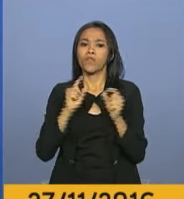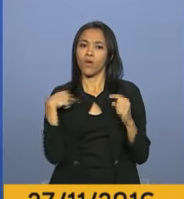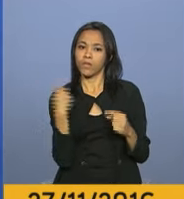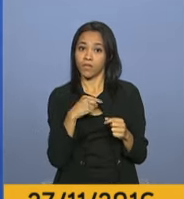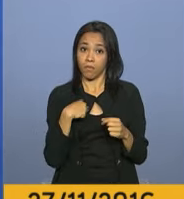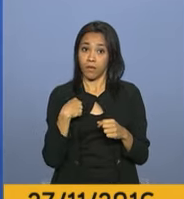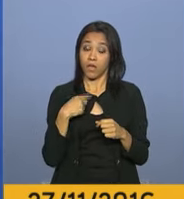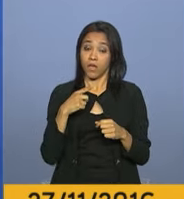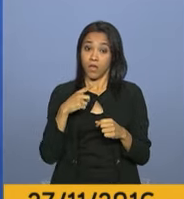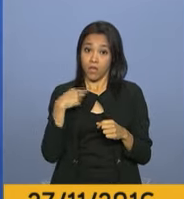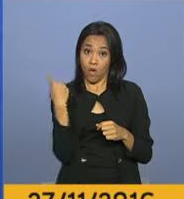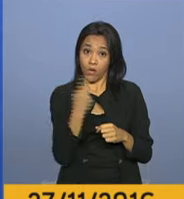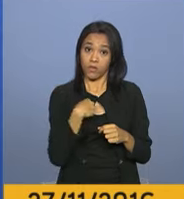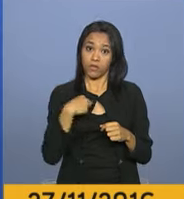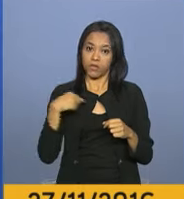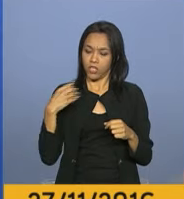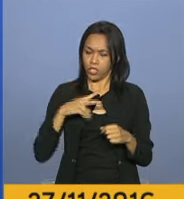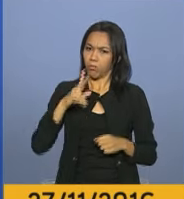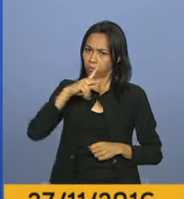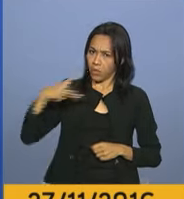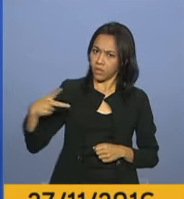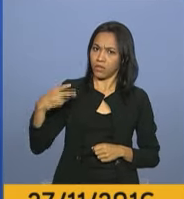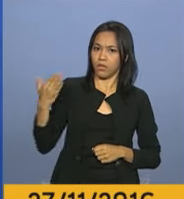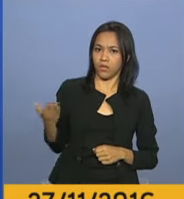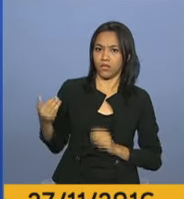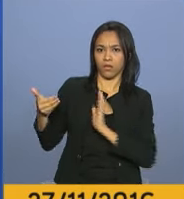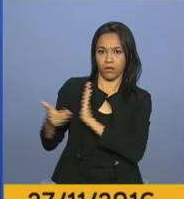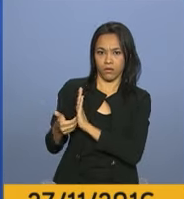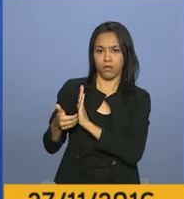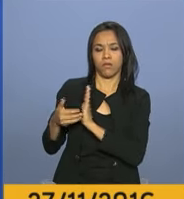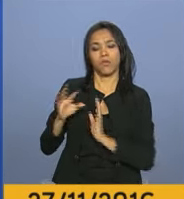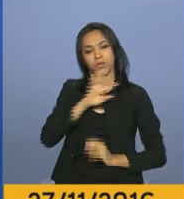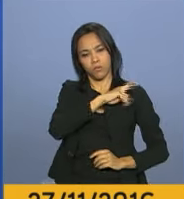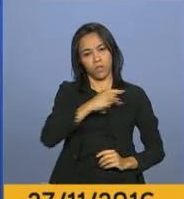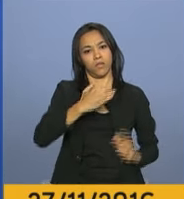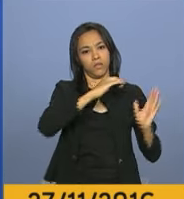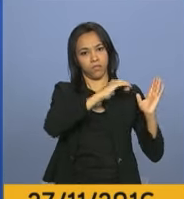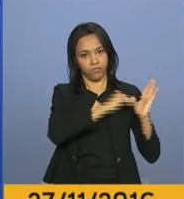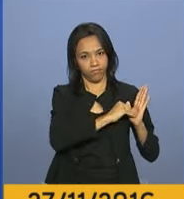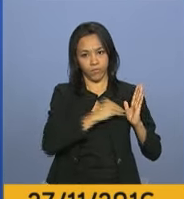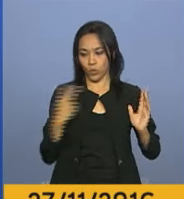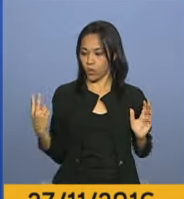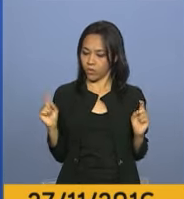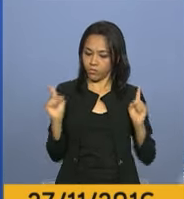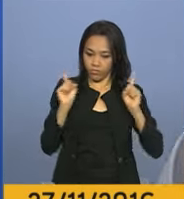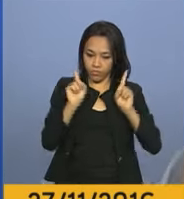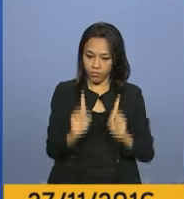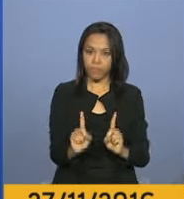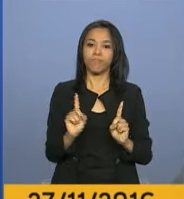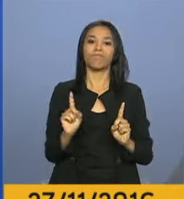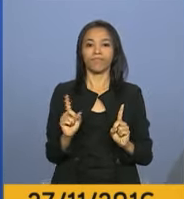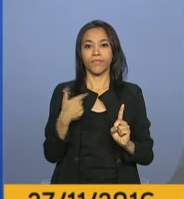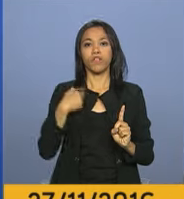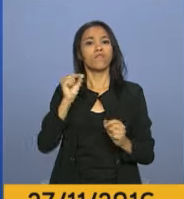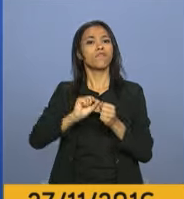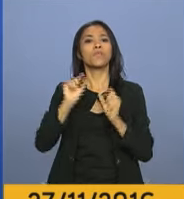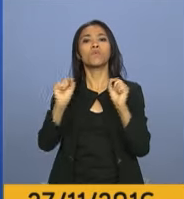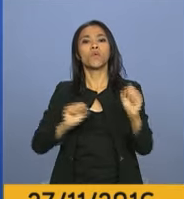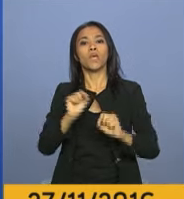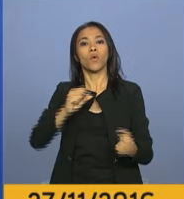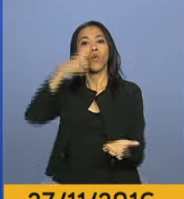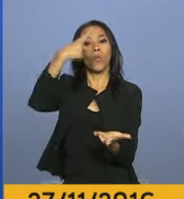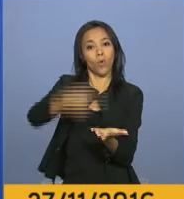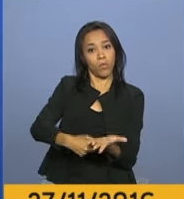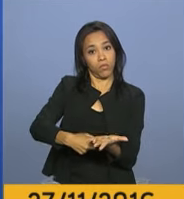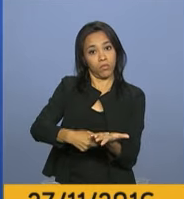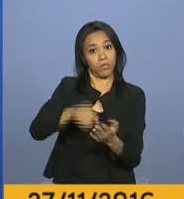ao meu lado estavam o presidente Rodrigo Maia, o presidente Renan Calheiros. O que fizemos? Fizemos uma pactuação com os